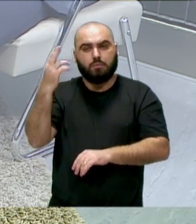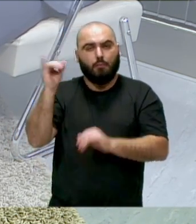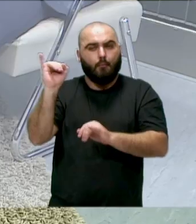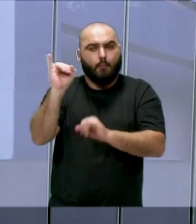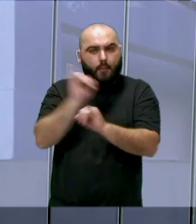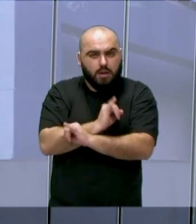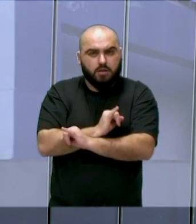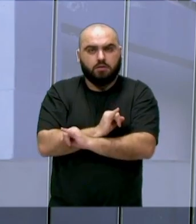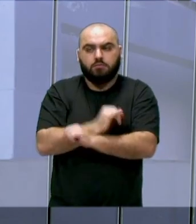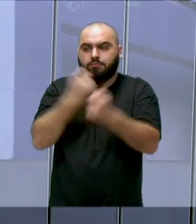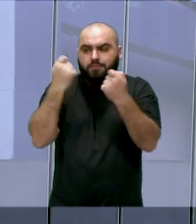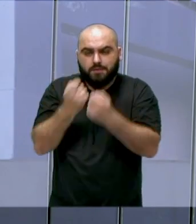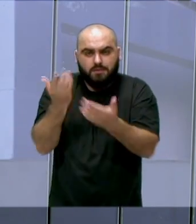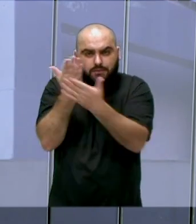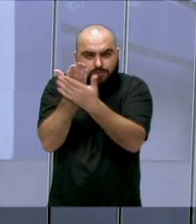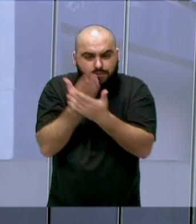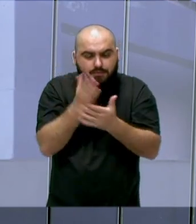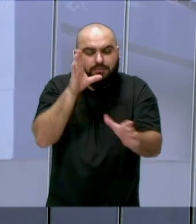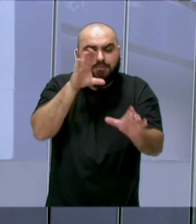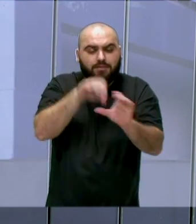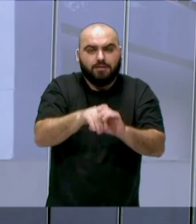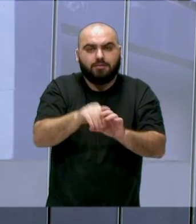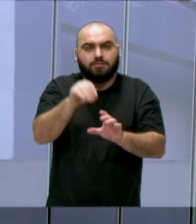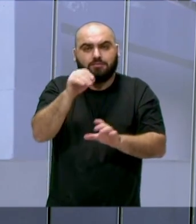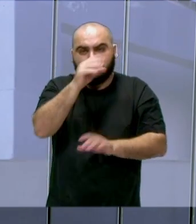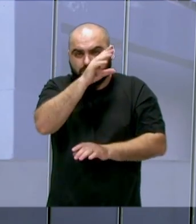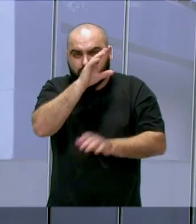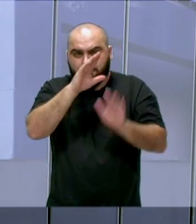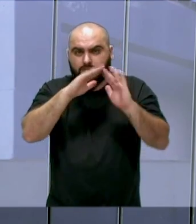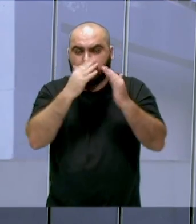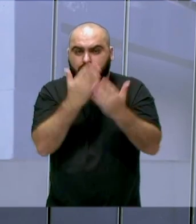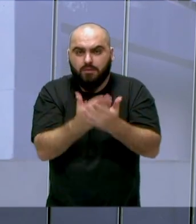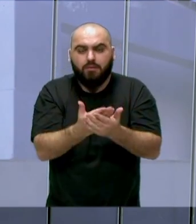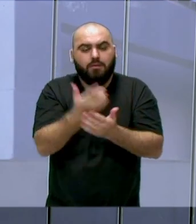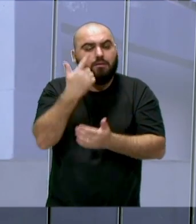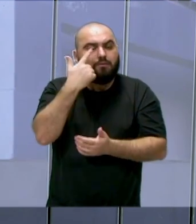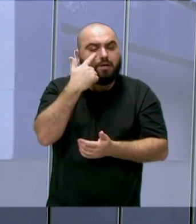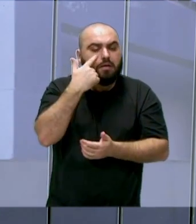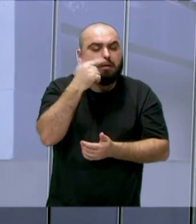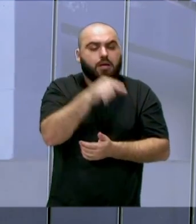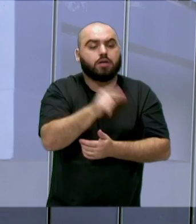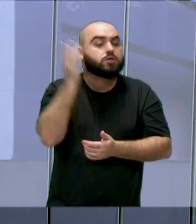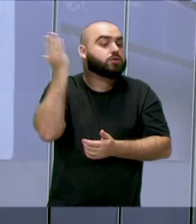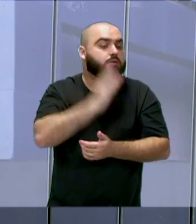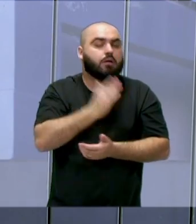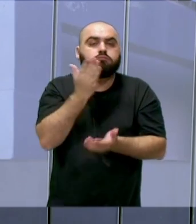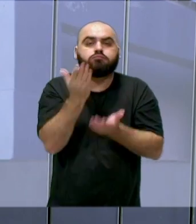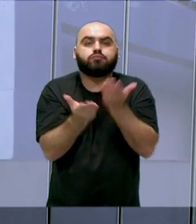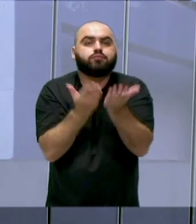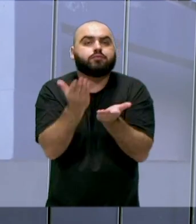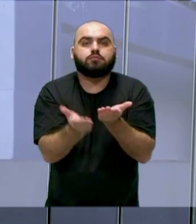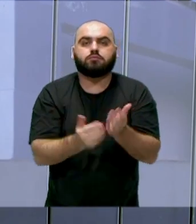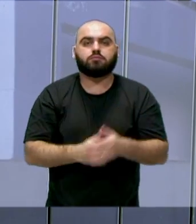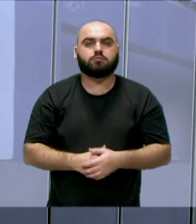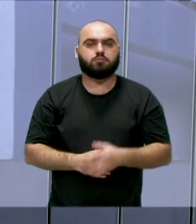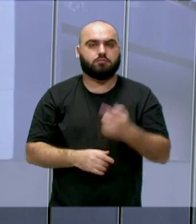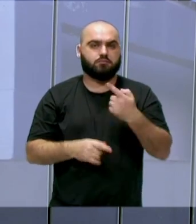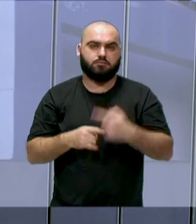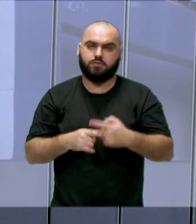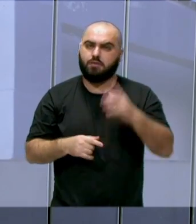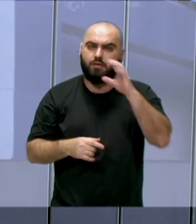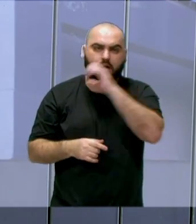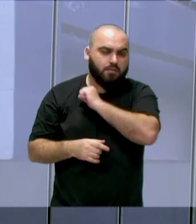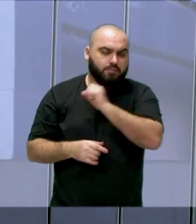Não caberia um estudo dentro da educação para a gente identificar realmente e já buscar um tratamento? Por quê? Se enquanto mais